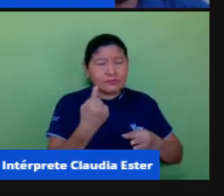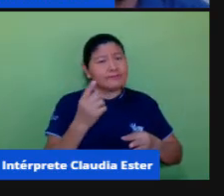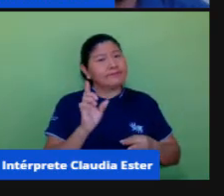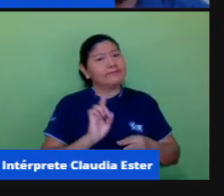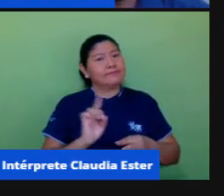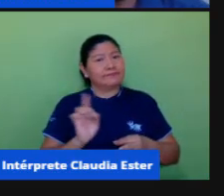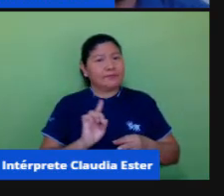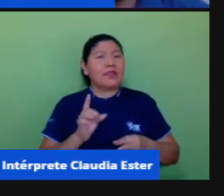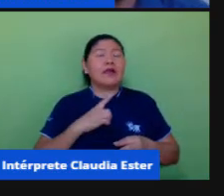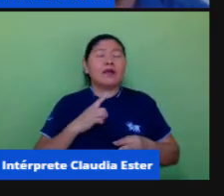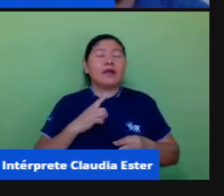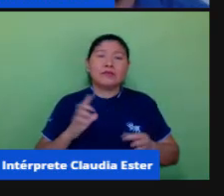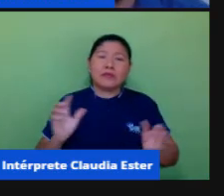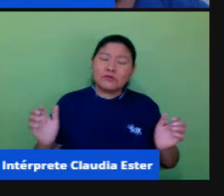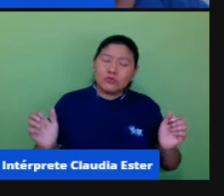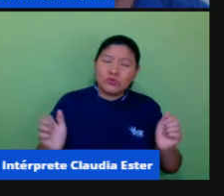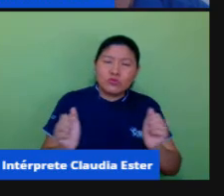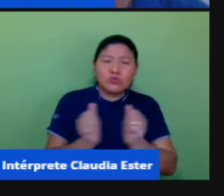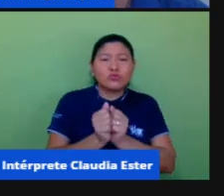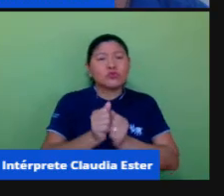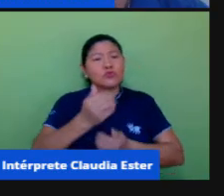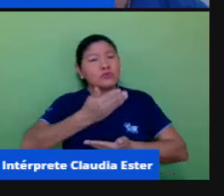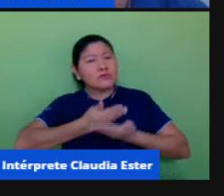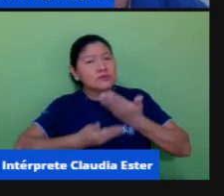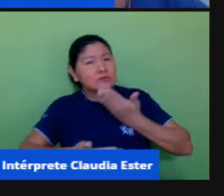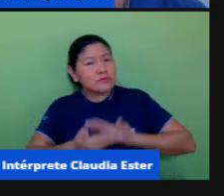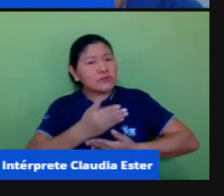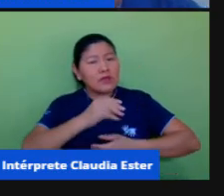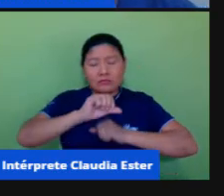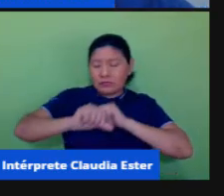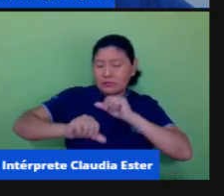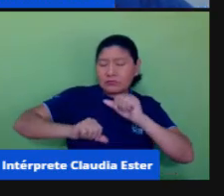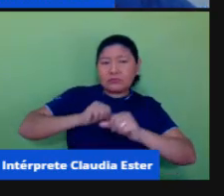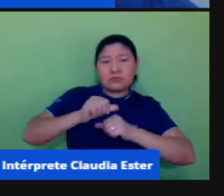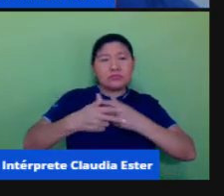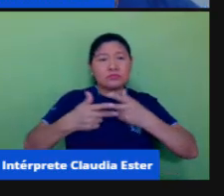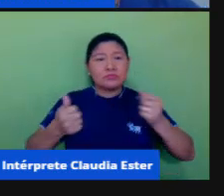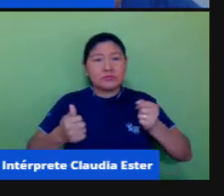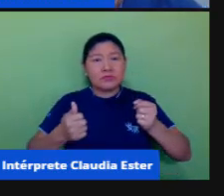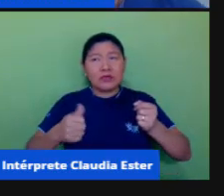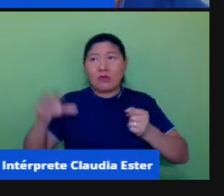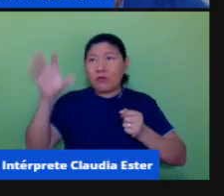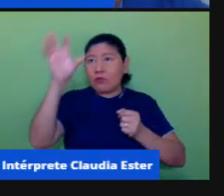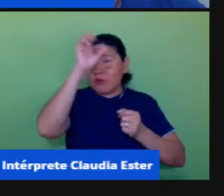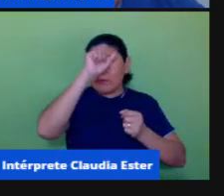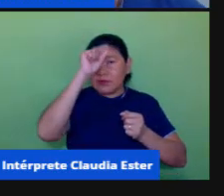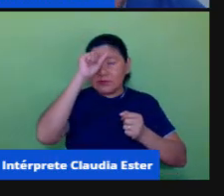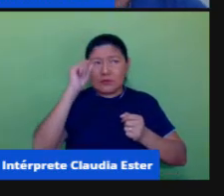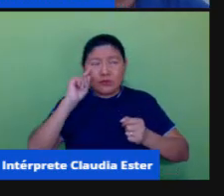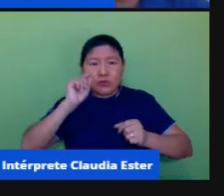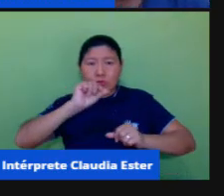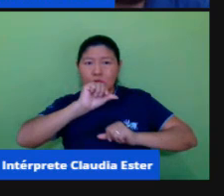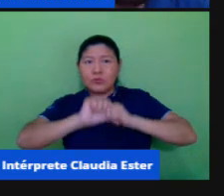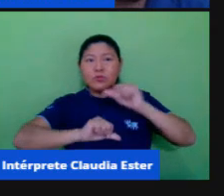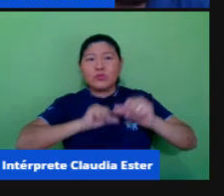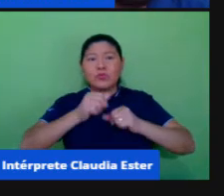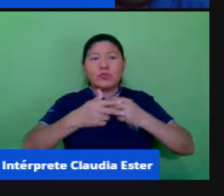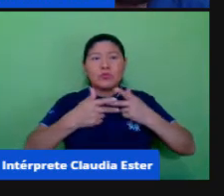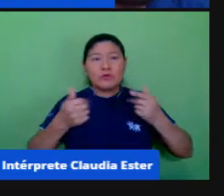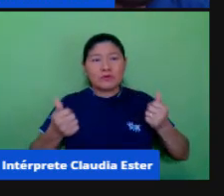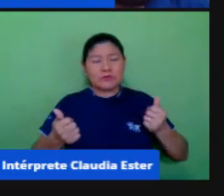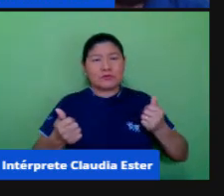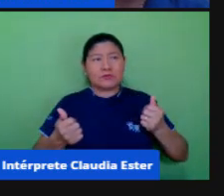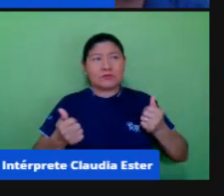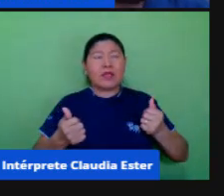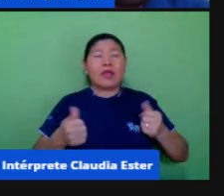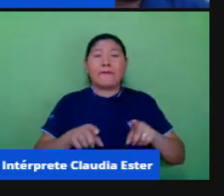centro do processo também, tá? Né? Um papel muito importante. Mas o conhecimento em si, o conteúdo, isso aí nós vamos